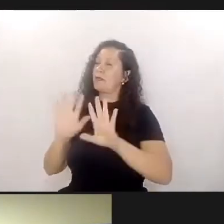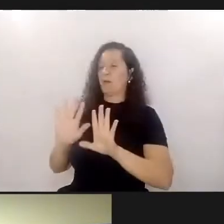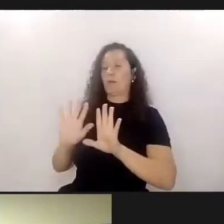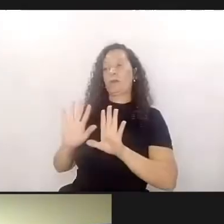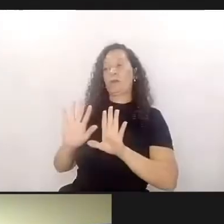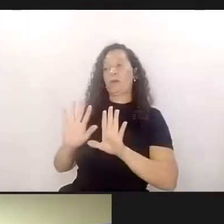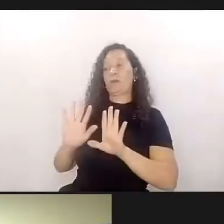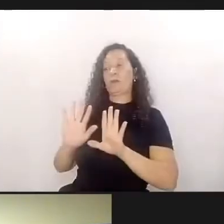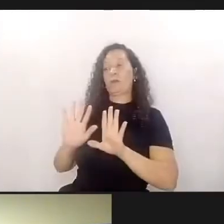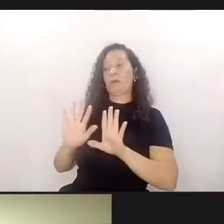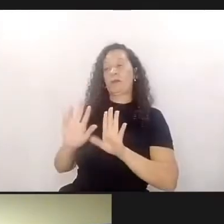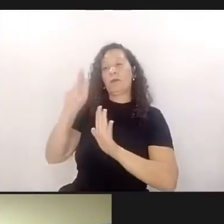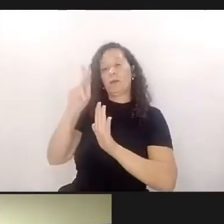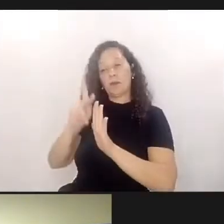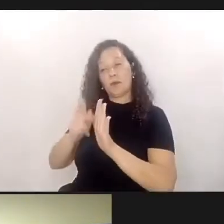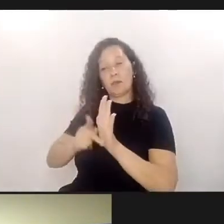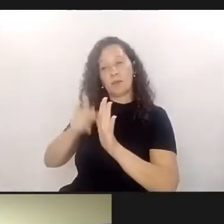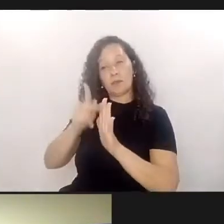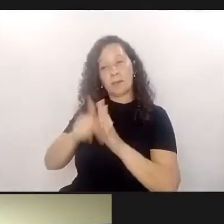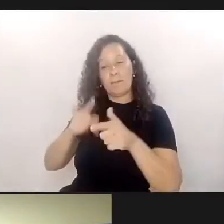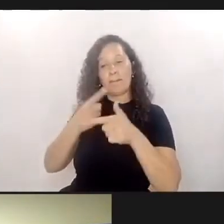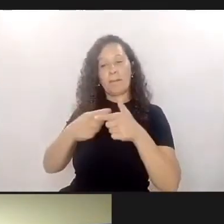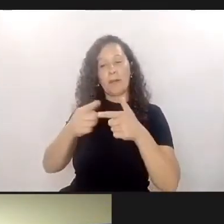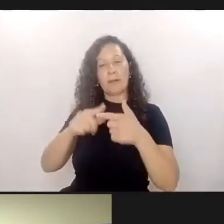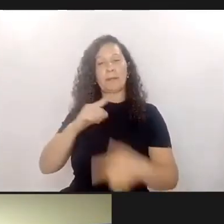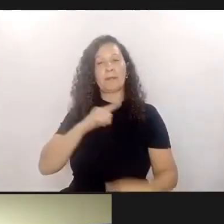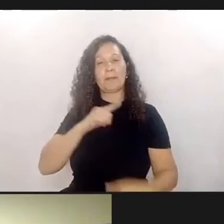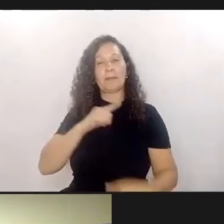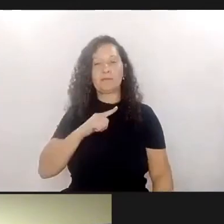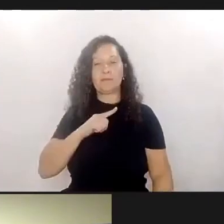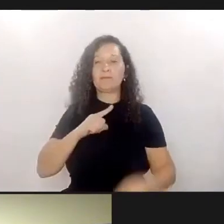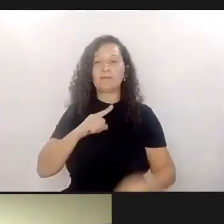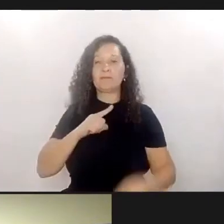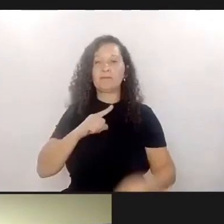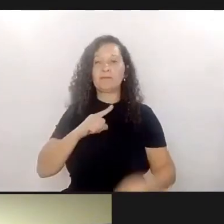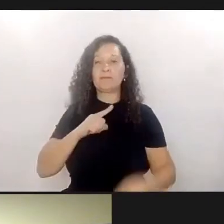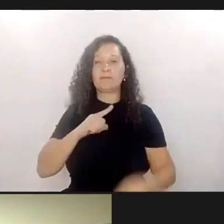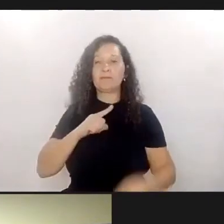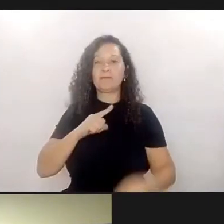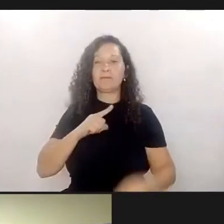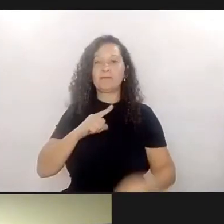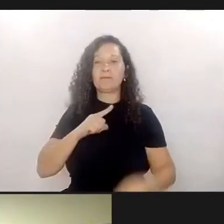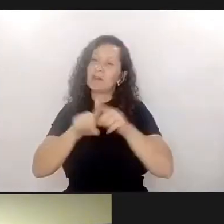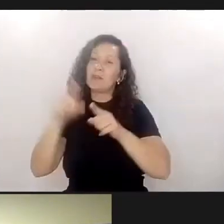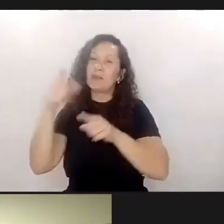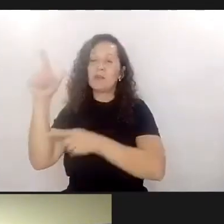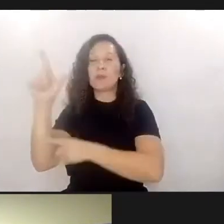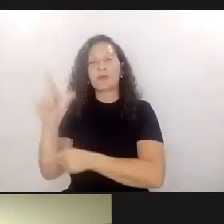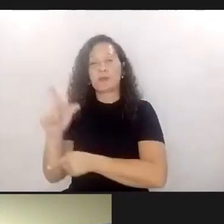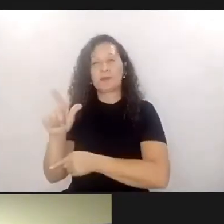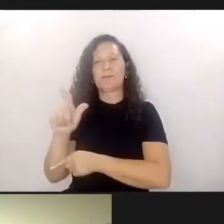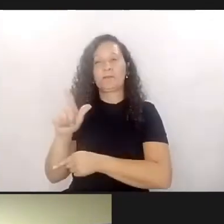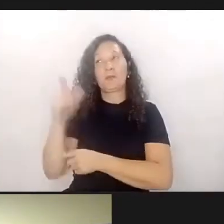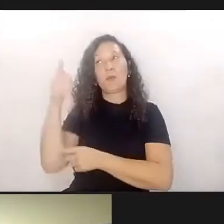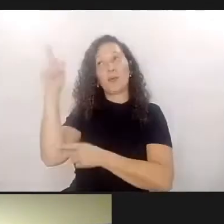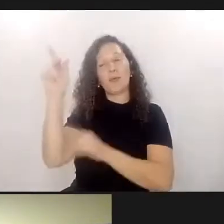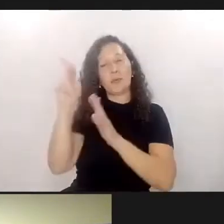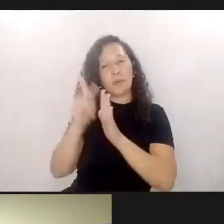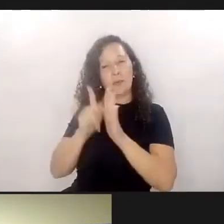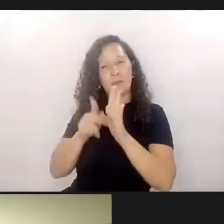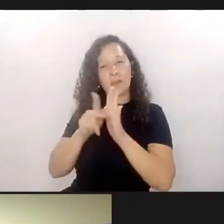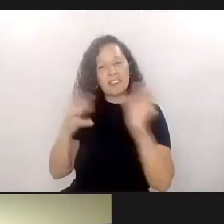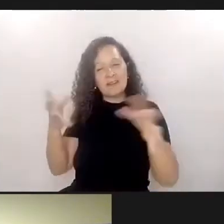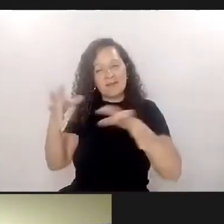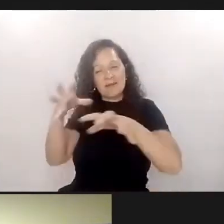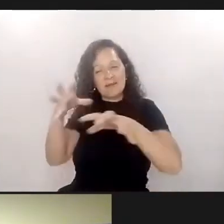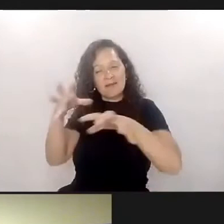problemas. Assim como tem problemas no Sérgio Bernardi, por exemplo. É um projeto que coloniza o território do Brasil